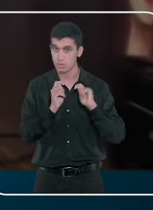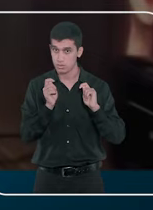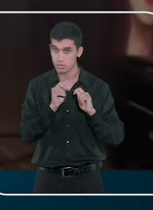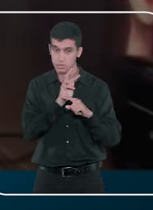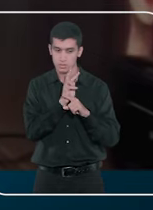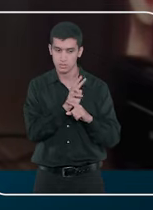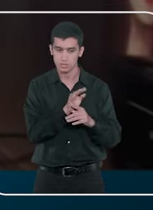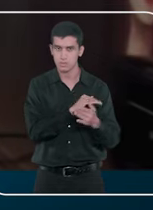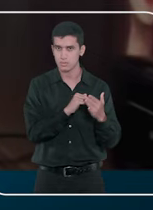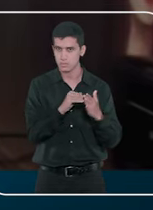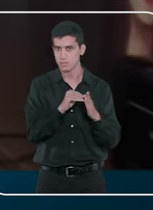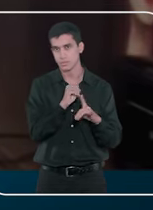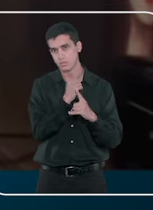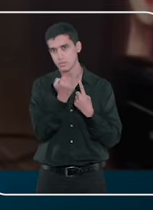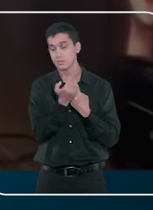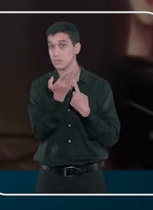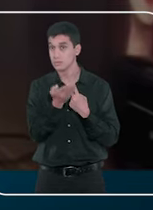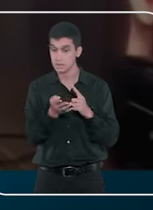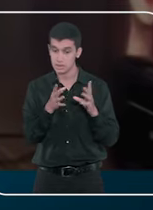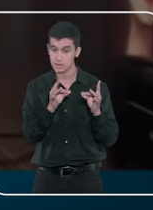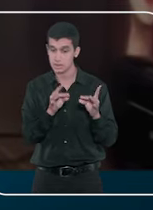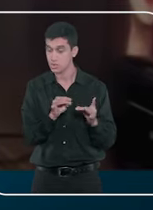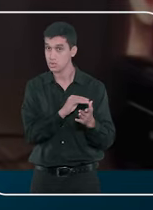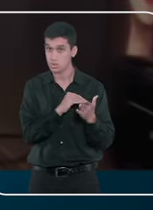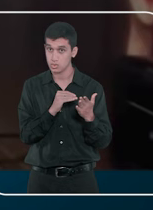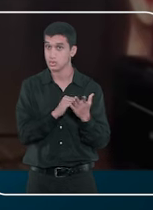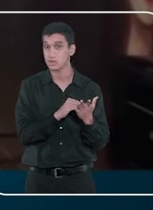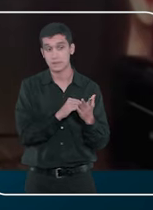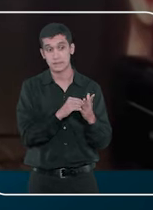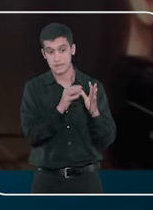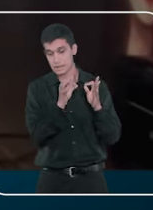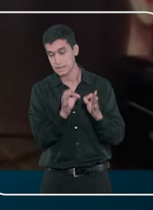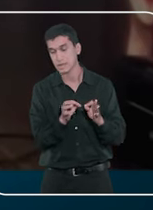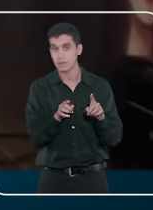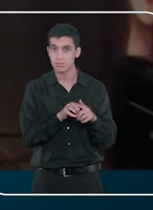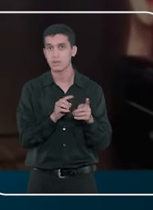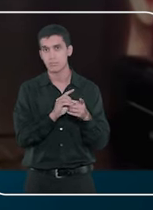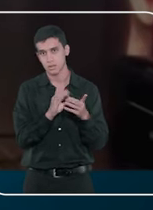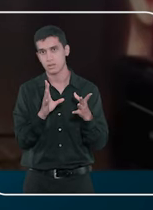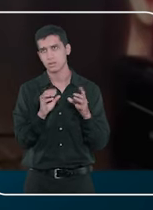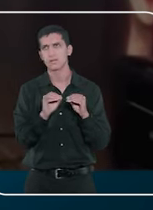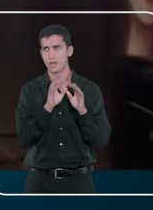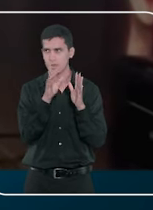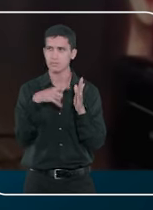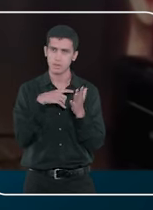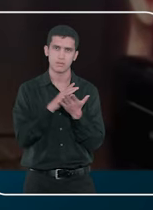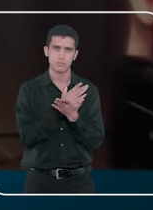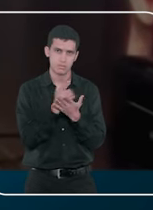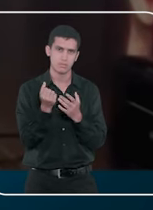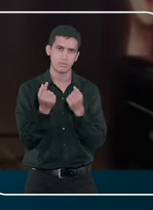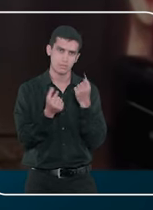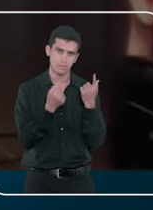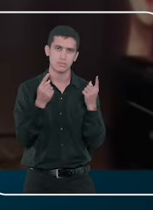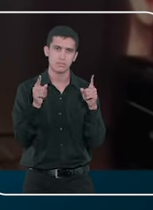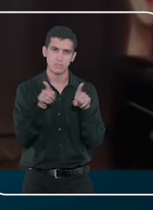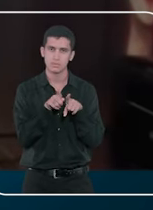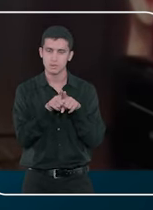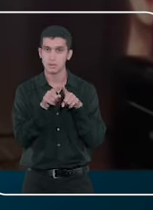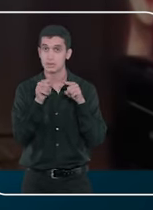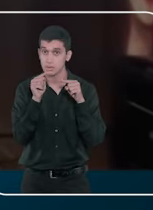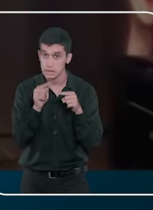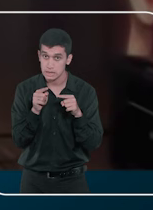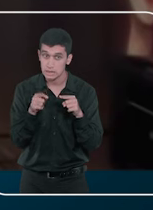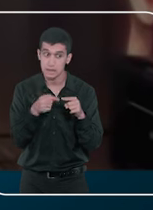controle social. Isso é absolutamente legítimo e democrático. Claro que existem situações específicas também em que